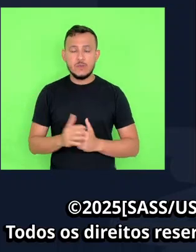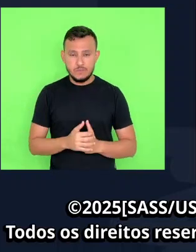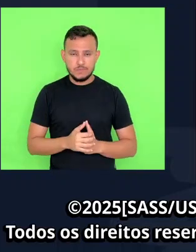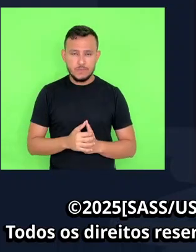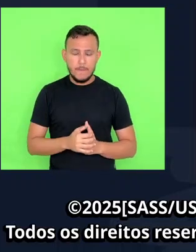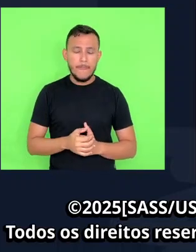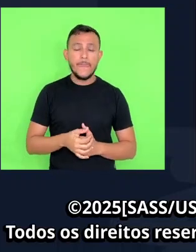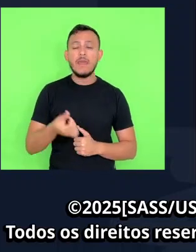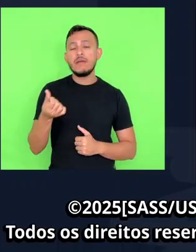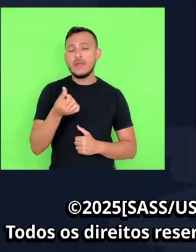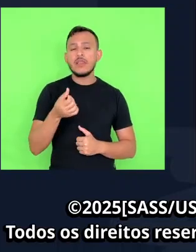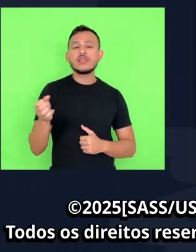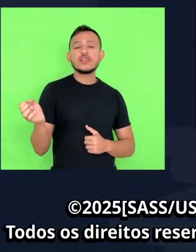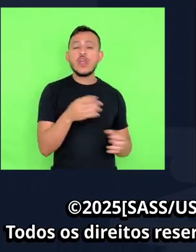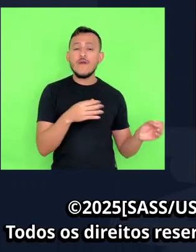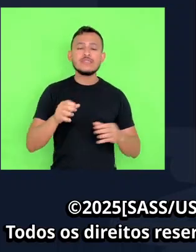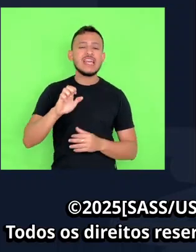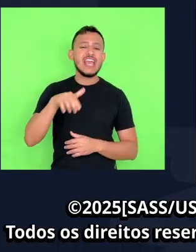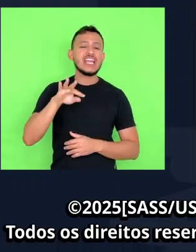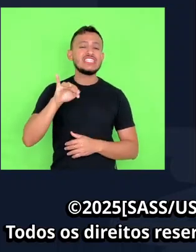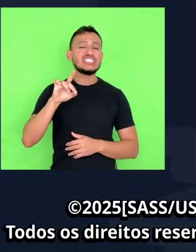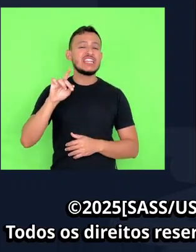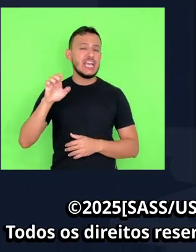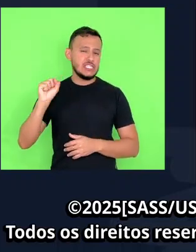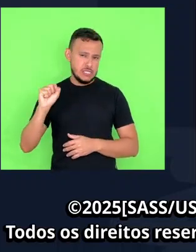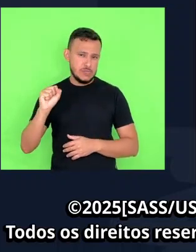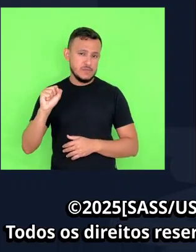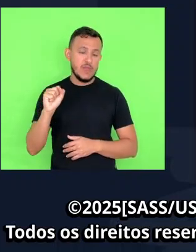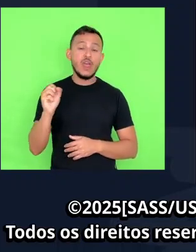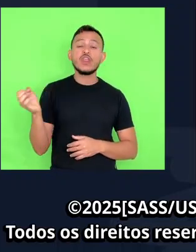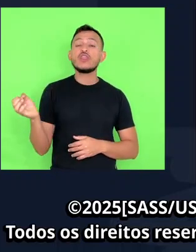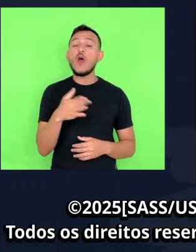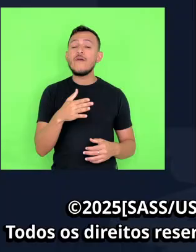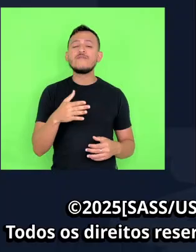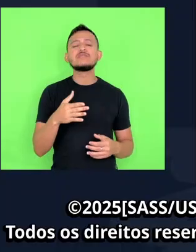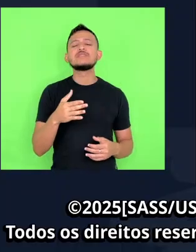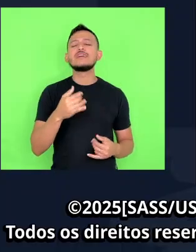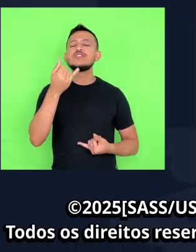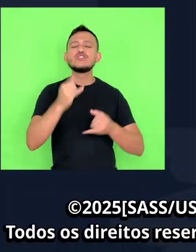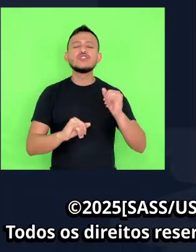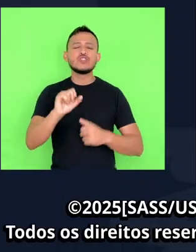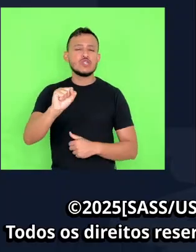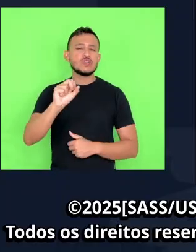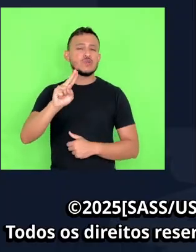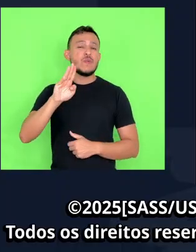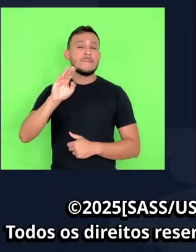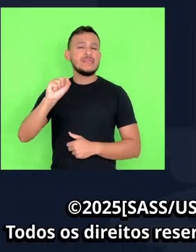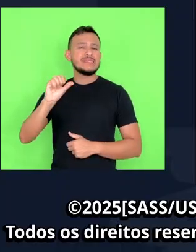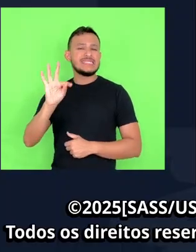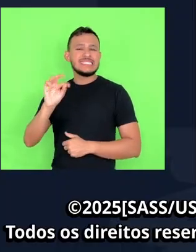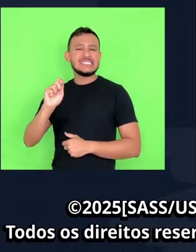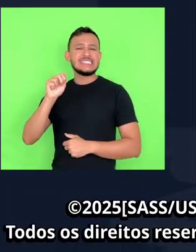Sexto, novas entidades, incorporação de novas substâncias nos